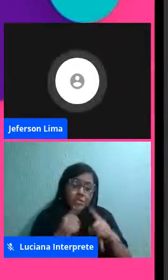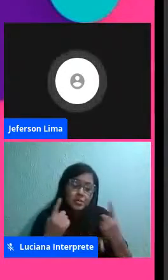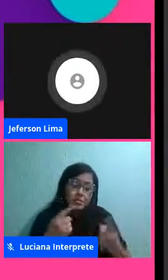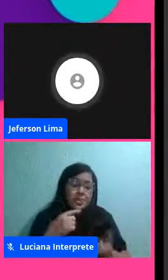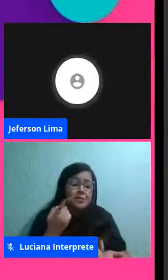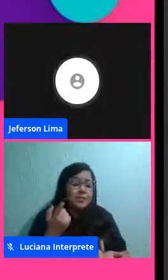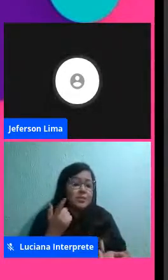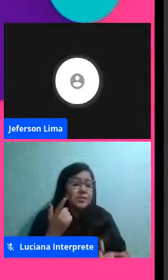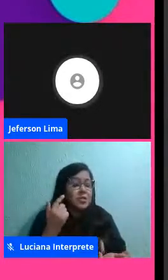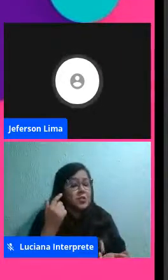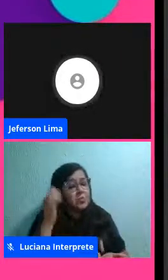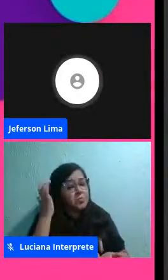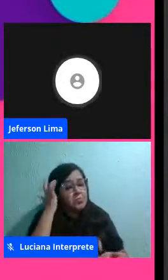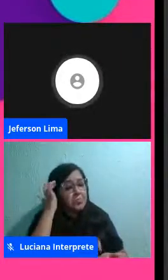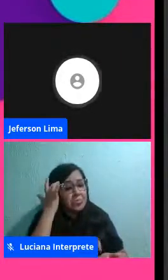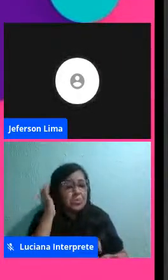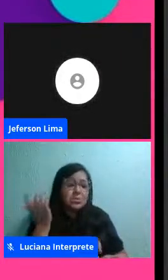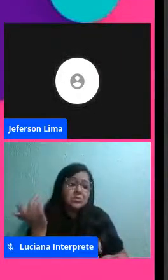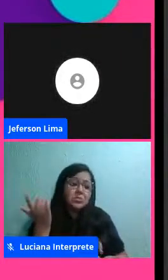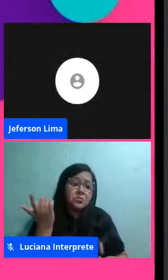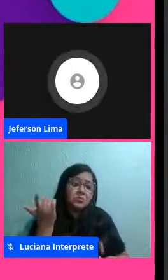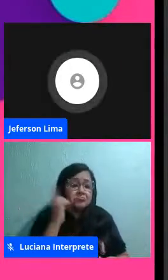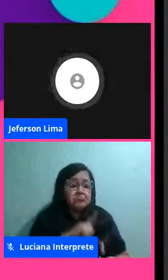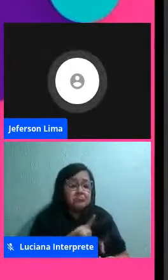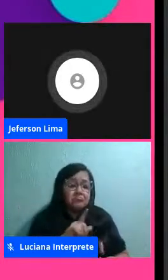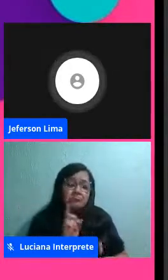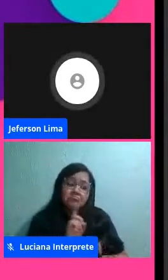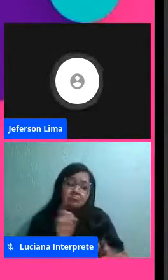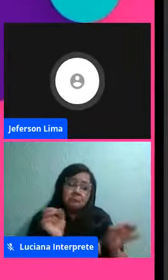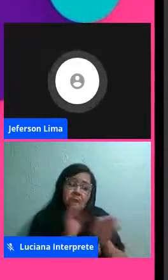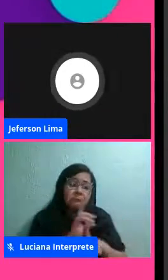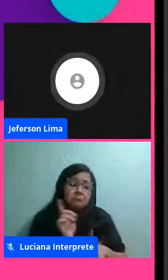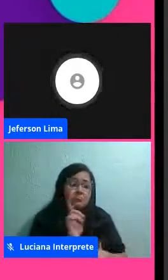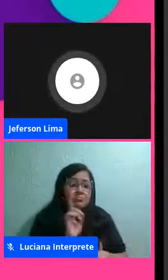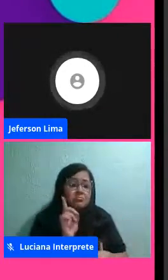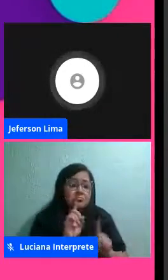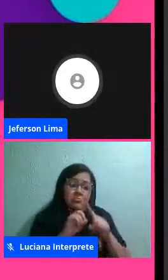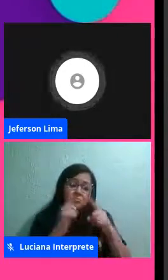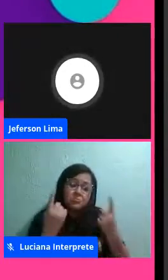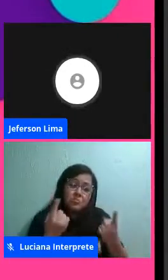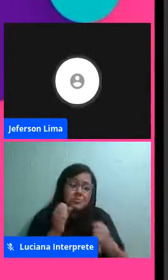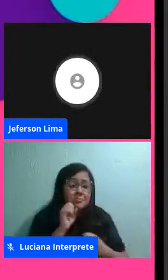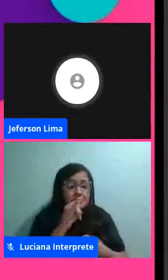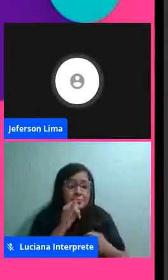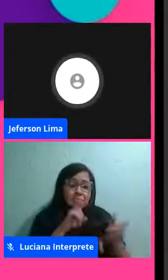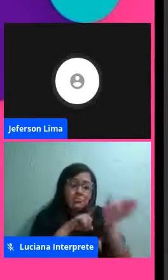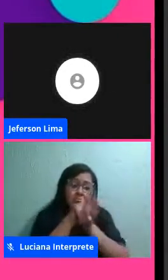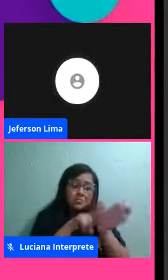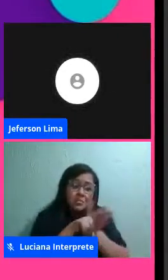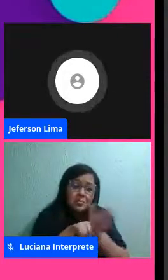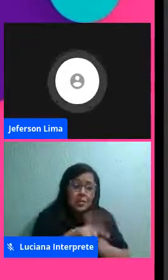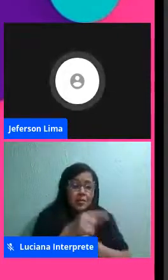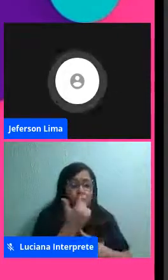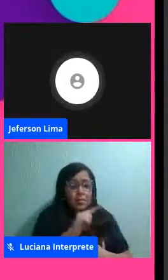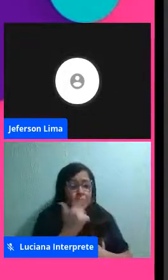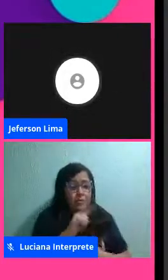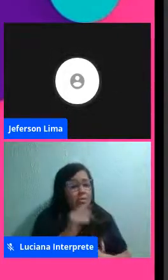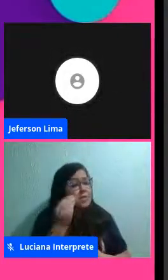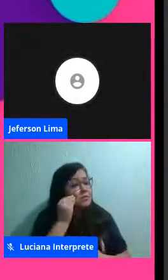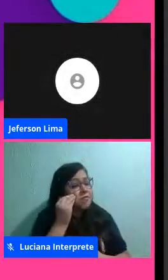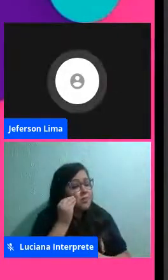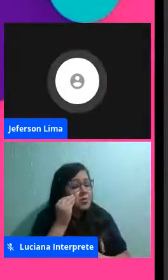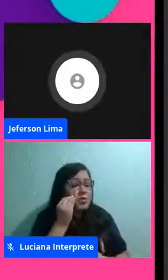Quer dizer, eu acredito que não vamos conseguir, certo? Como a gente não tem perguntas, eu só mostrar mesmo aqui nosso API,